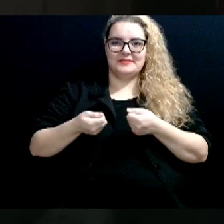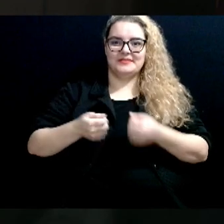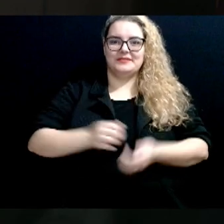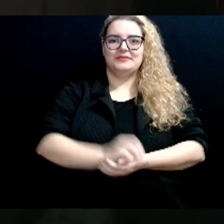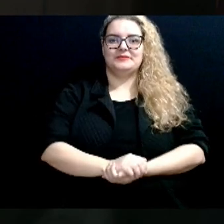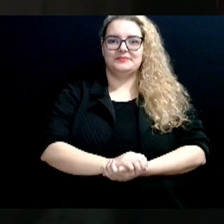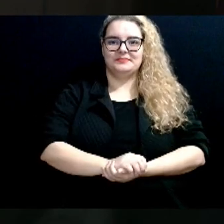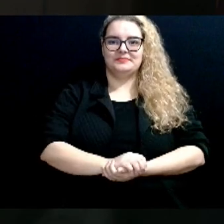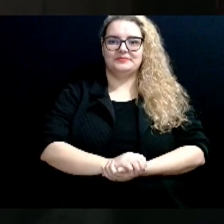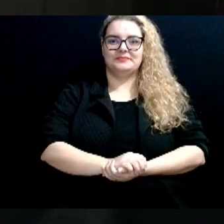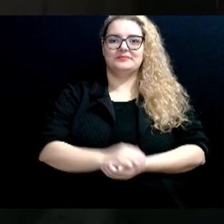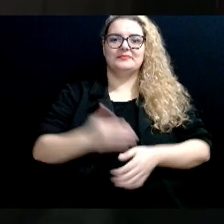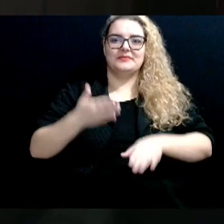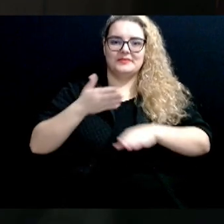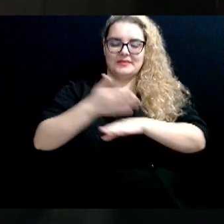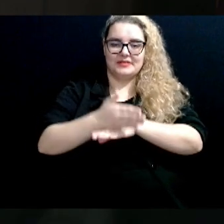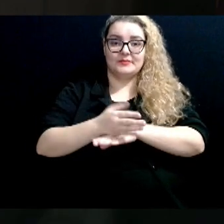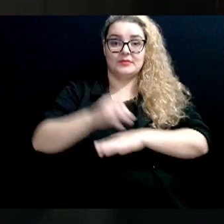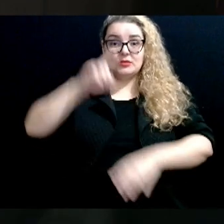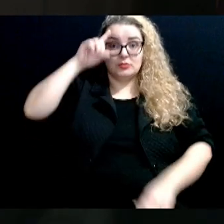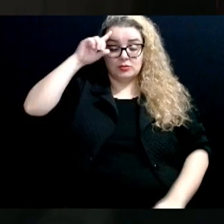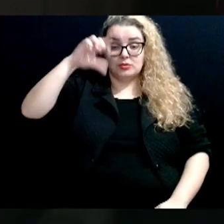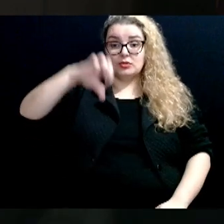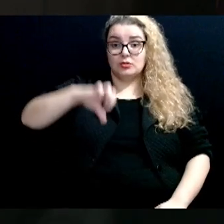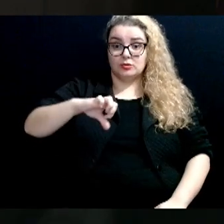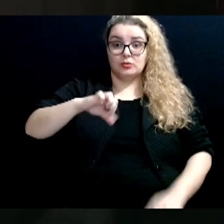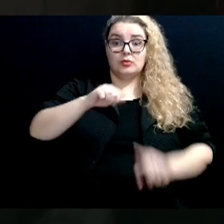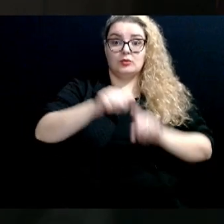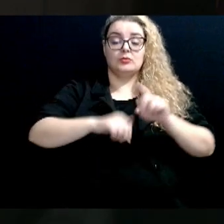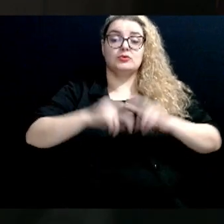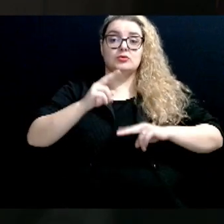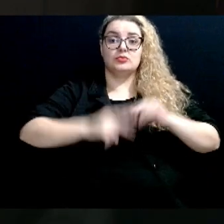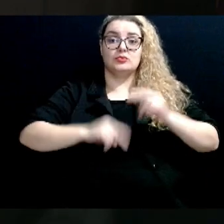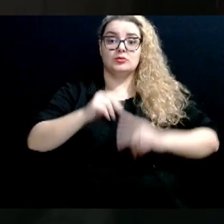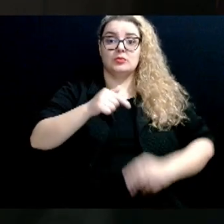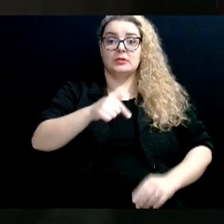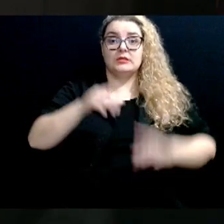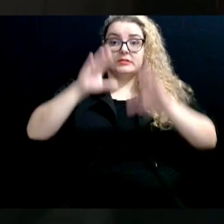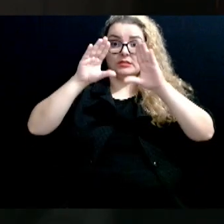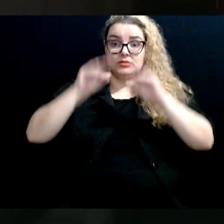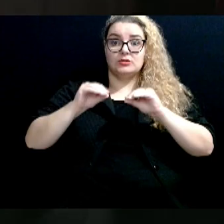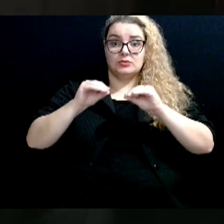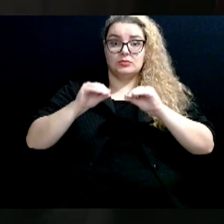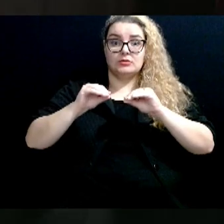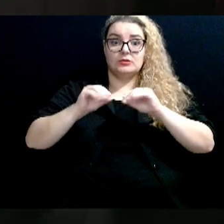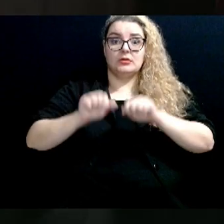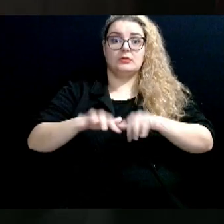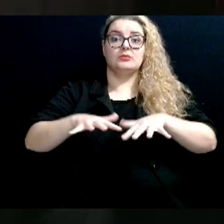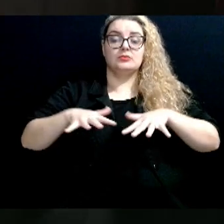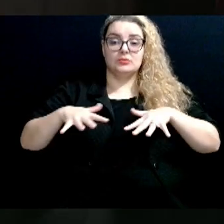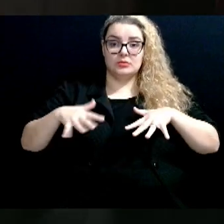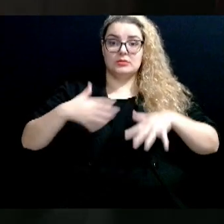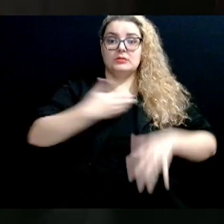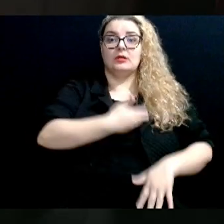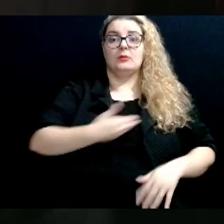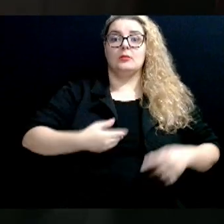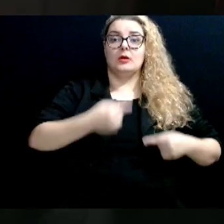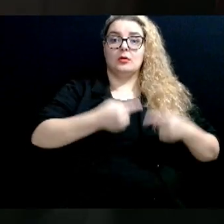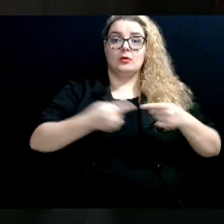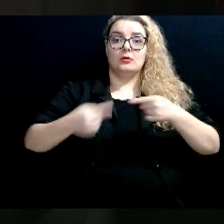no próximo dia 9 de junho, às 7 da noite, da audiência pública para discutir o projeto de